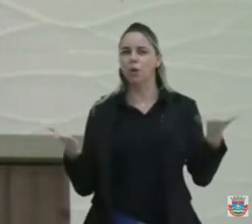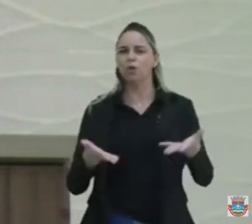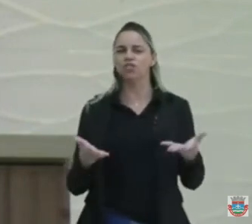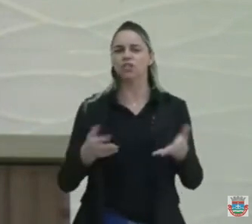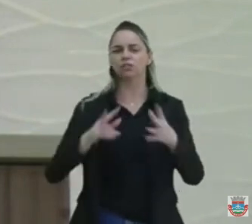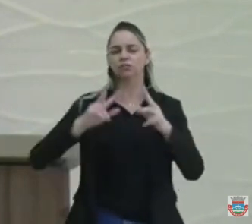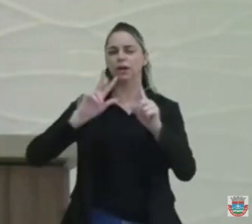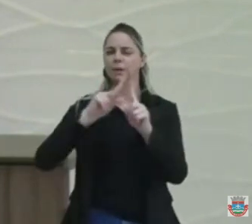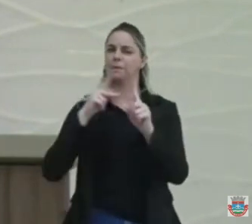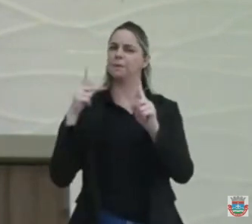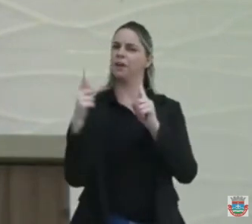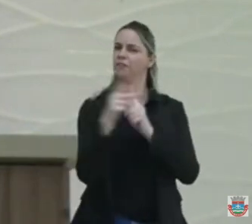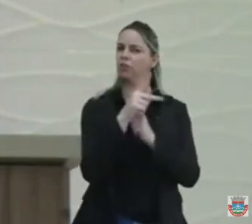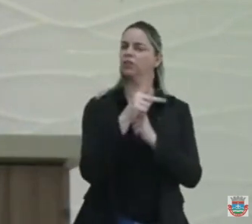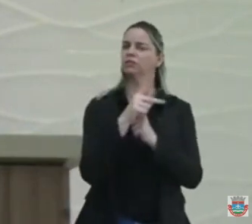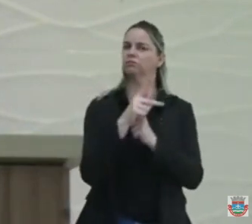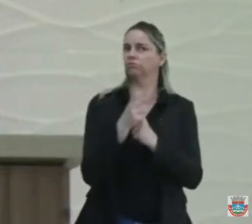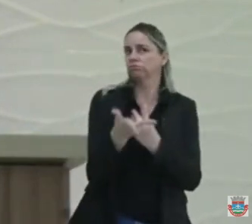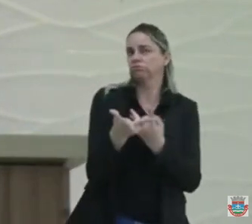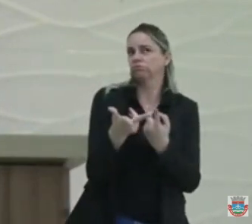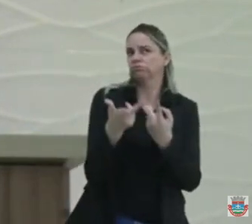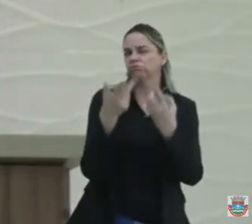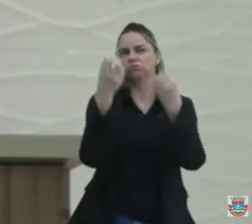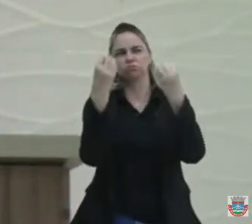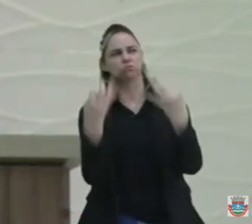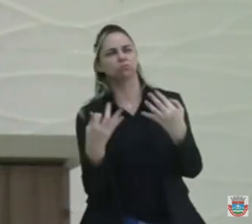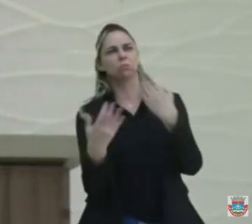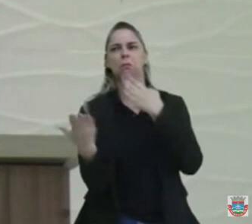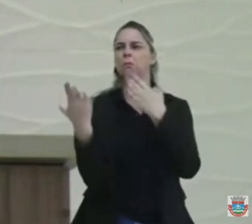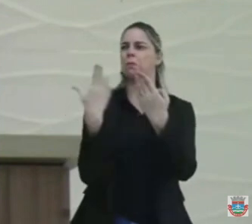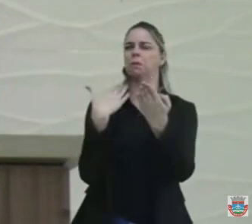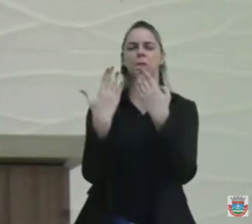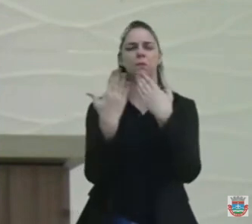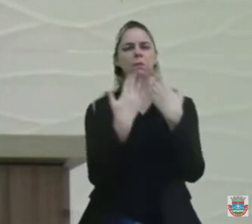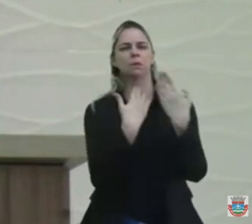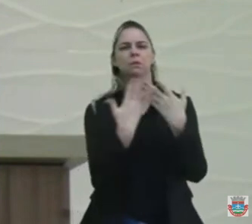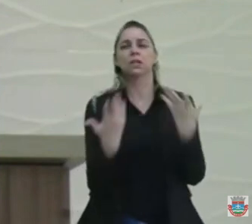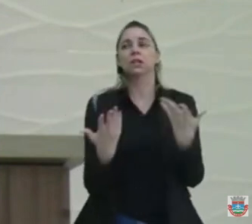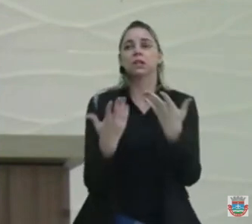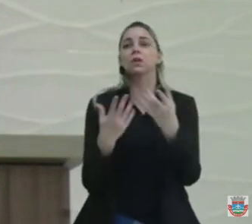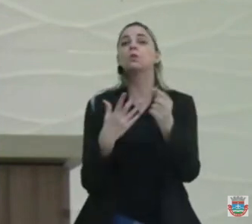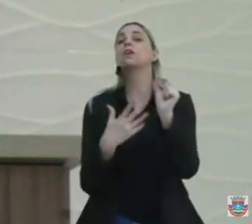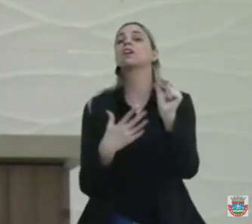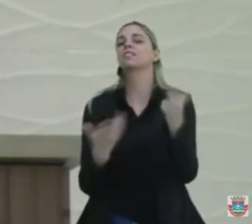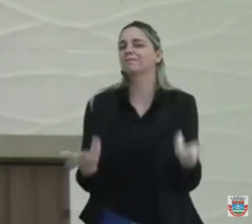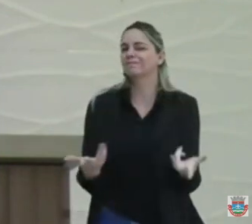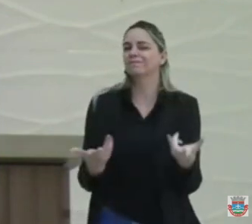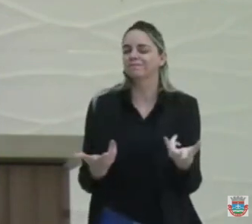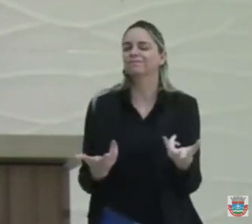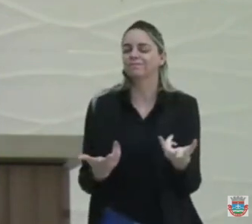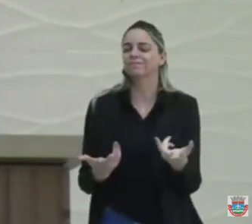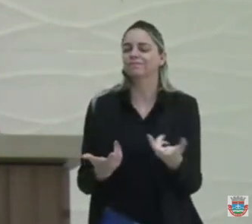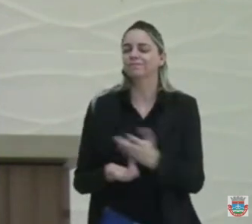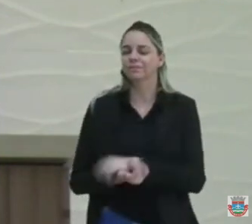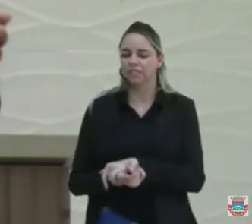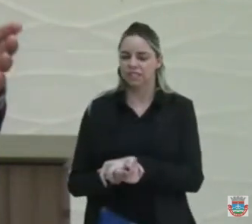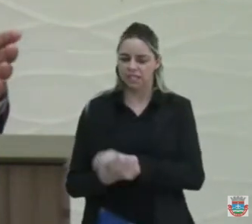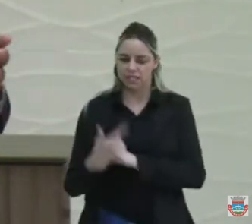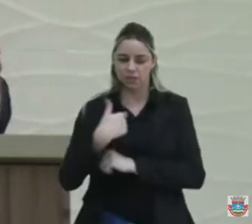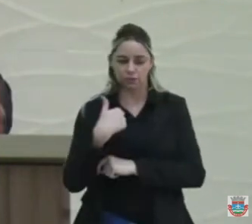Prevuna. E é um debate que eu acho que foi... eu não